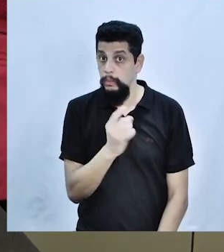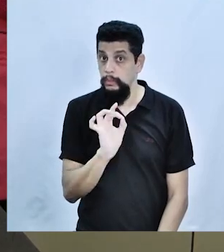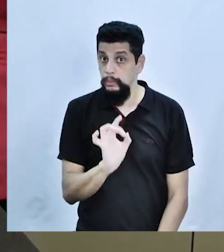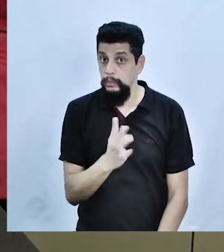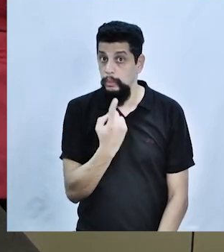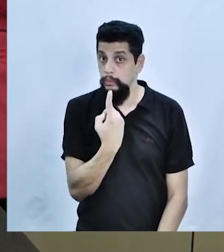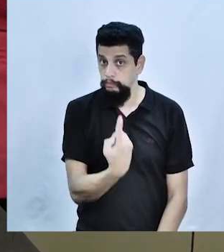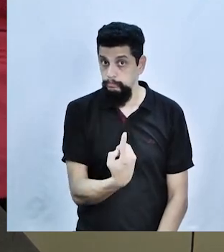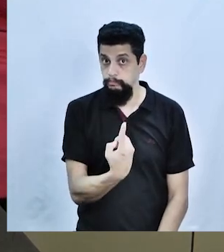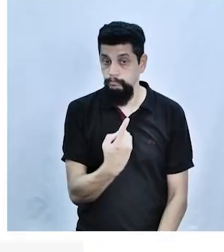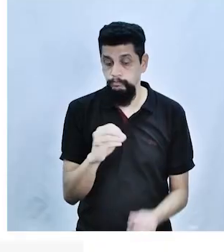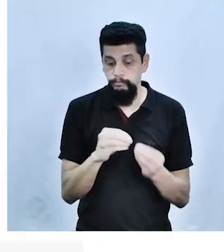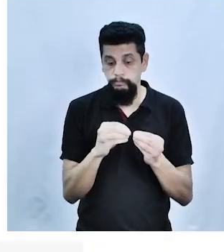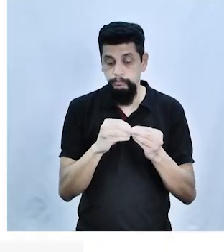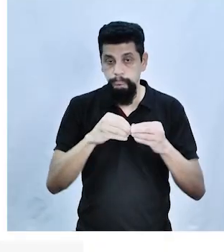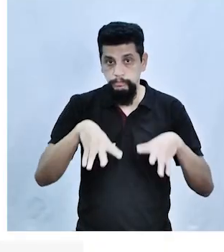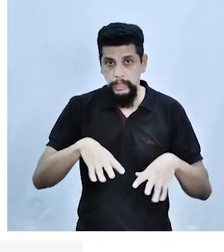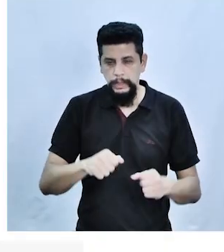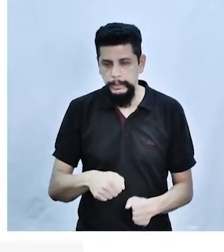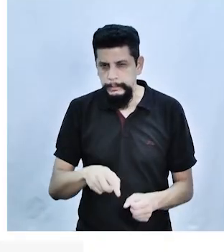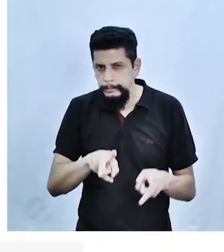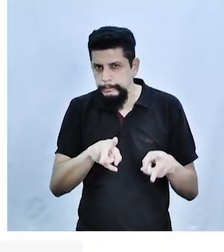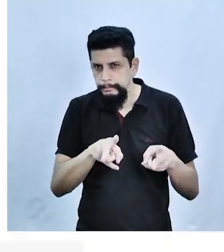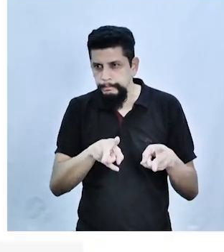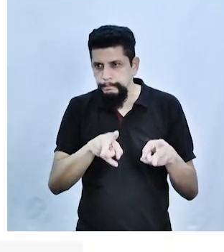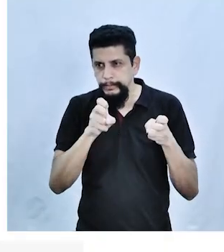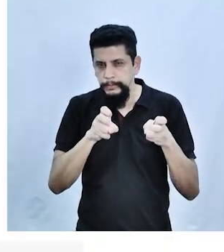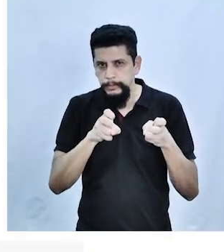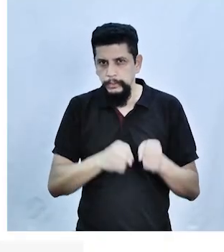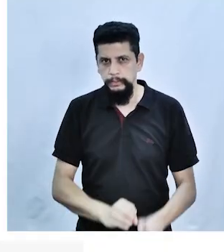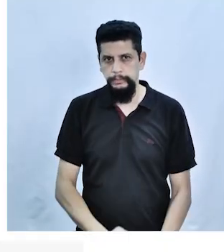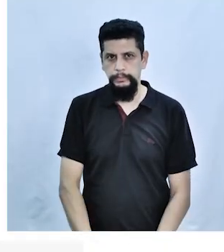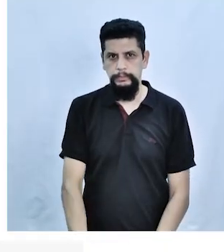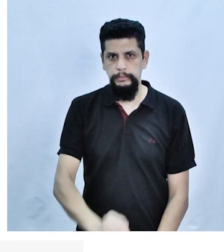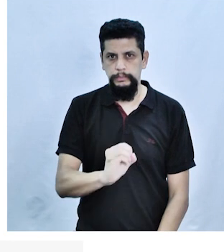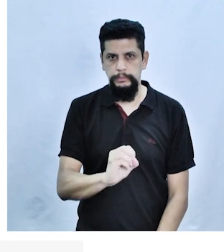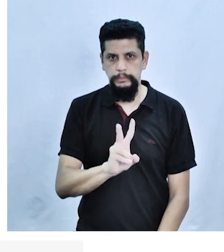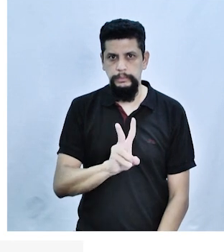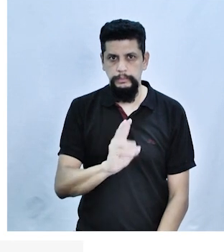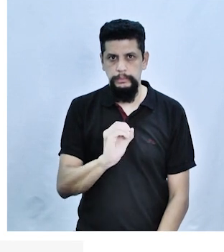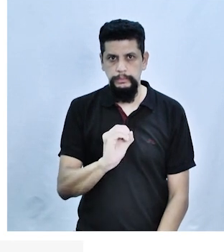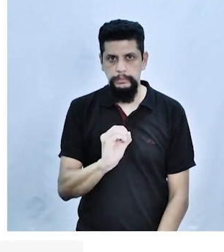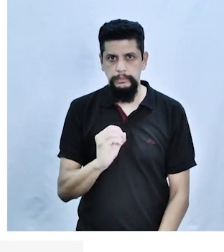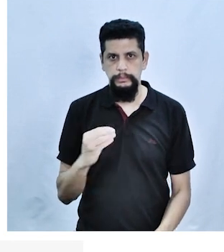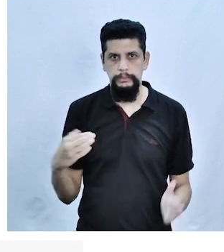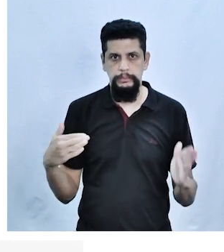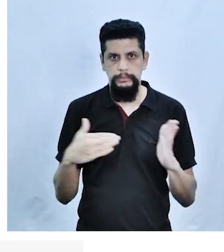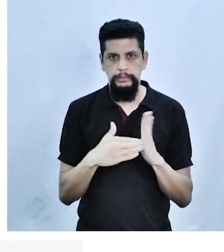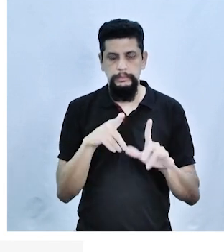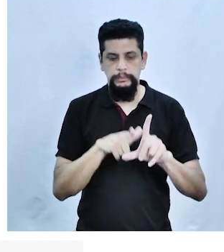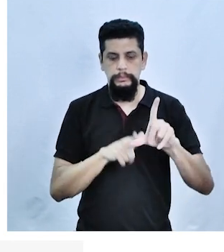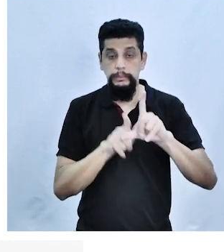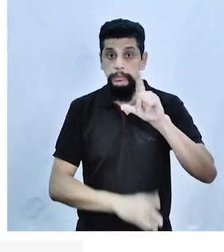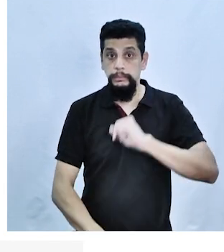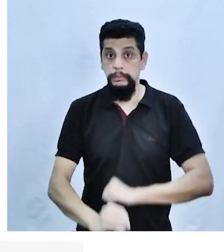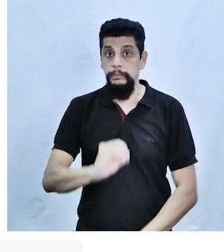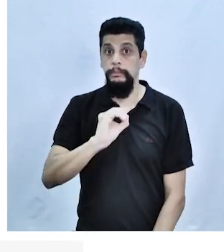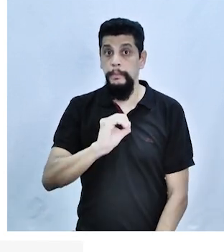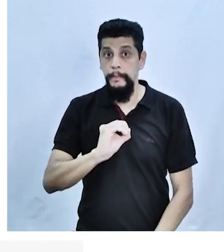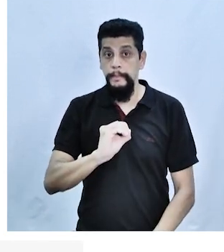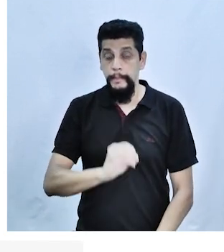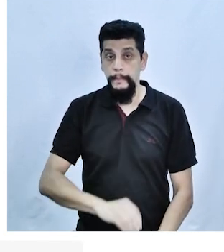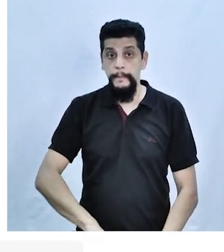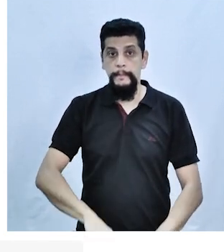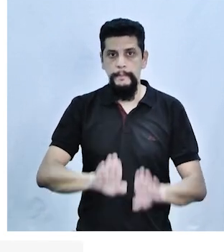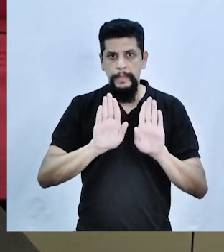Olha a palavra lá como que fica, não é? E aí a gente percebe que termina com o. Só que eu tô pensando que